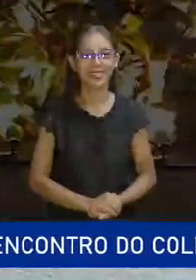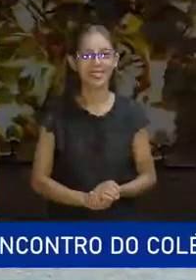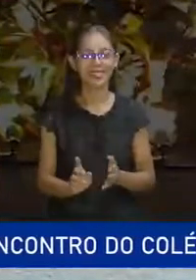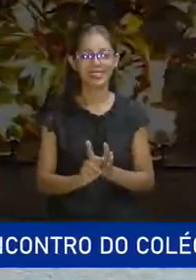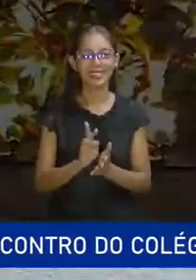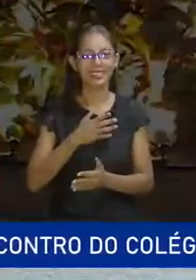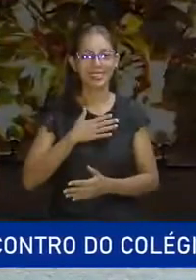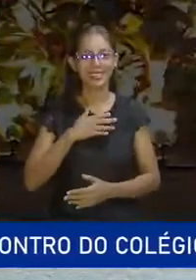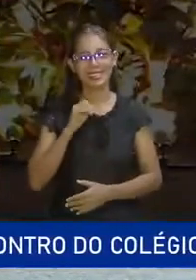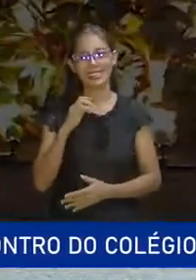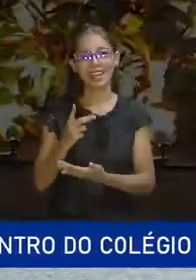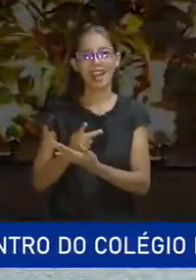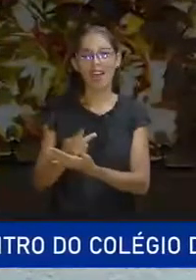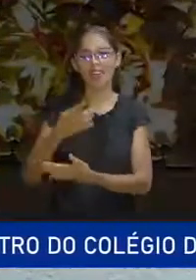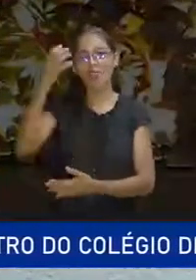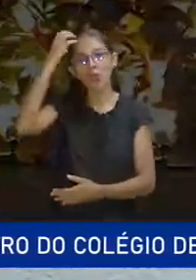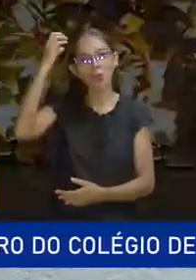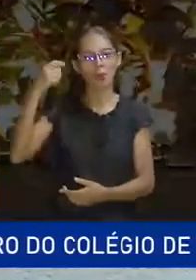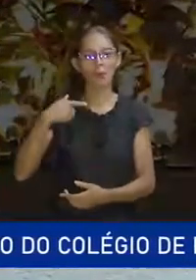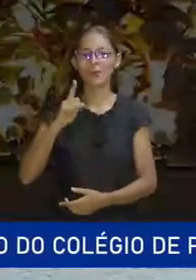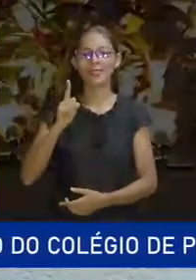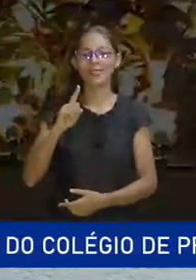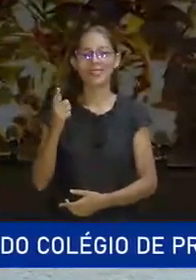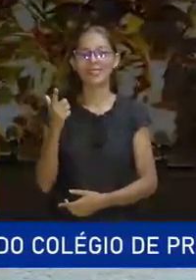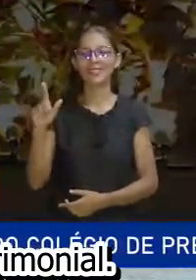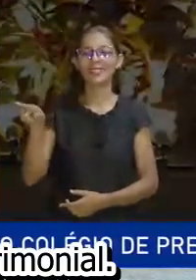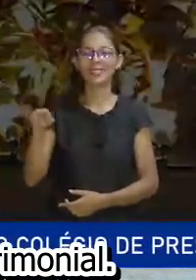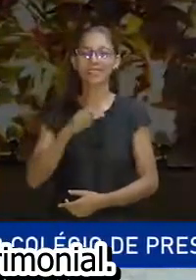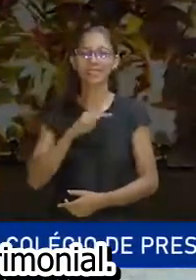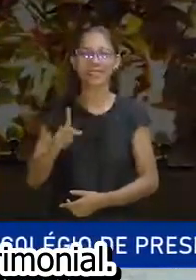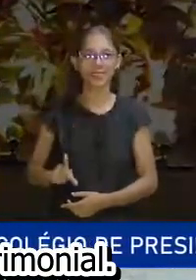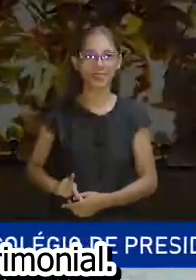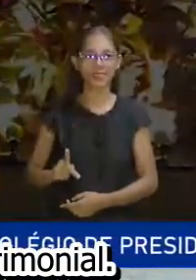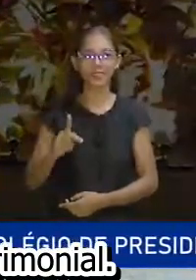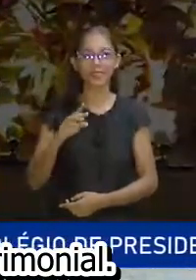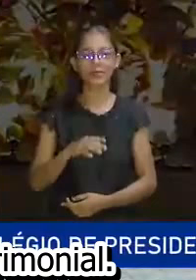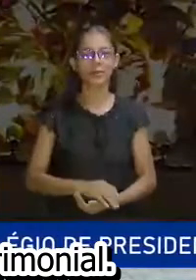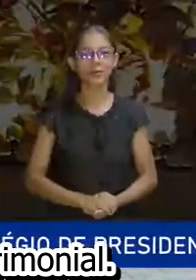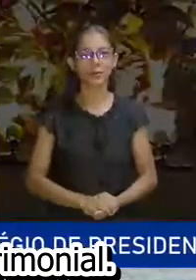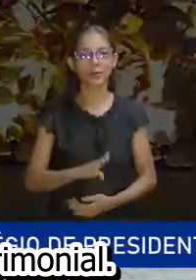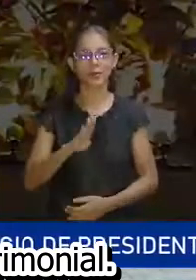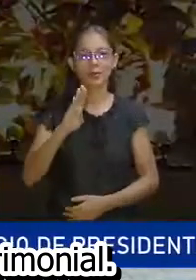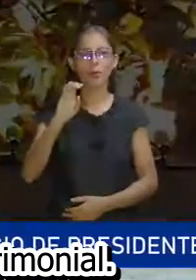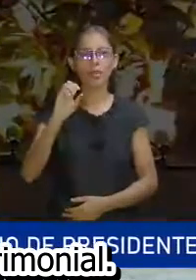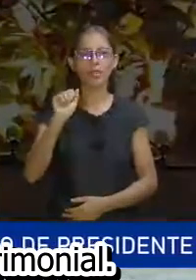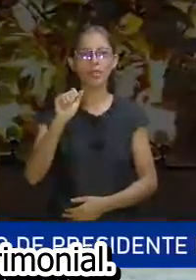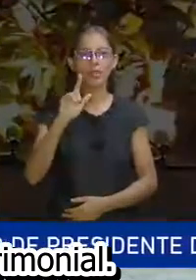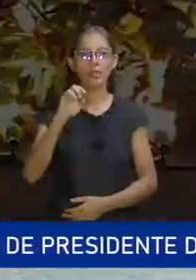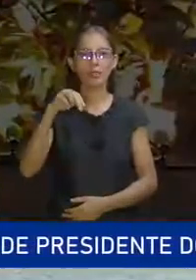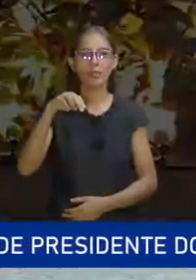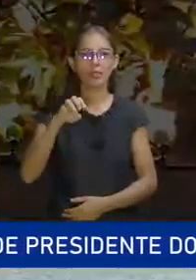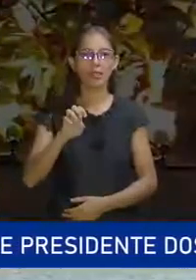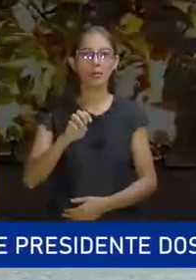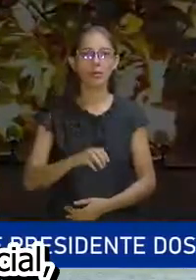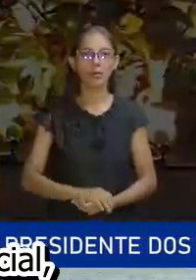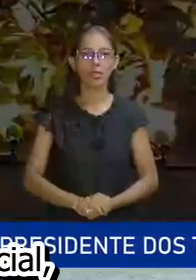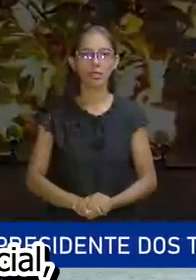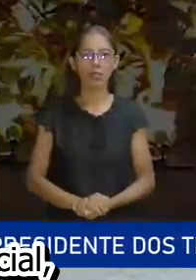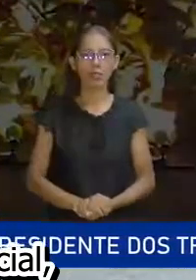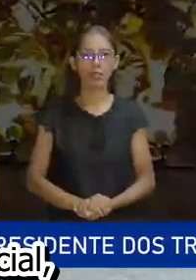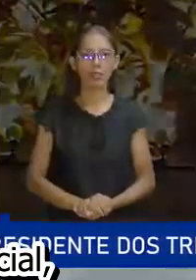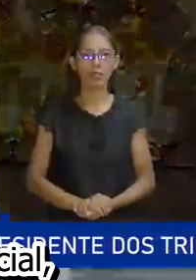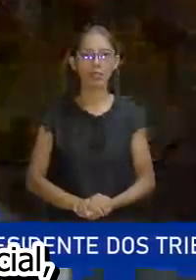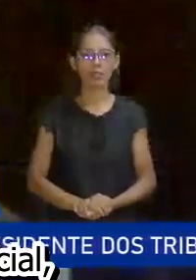Se der alguma coisa errada, pode cobrar do nosso presidente Boccalini. Sejam todos bem-vindos e eu devolvo a palavra ao cerimonial.